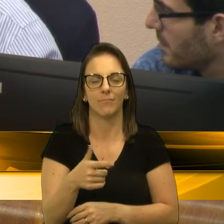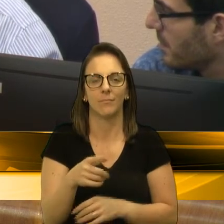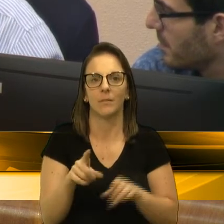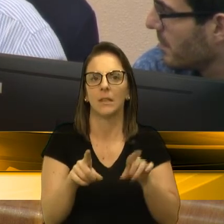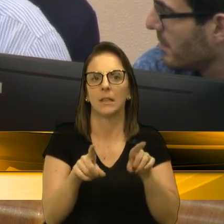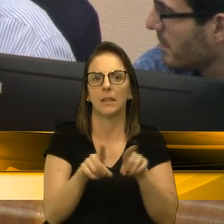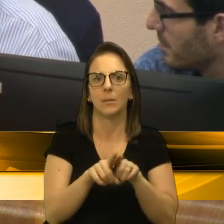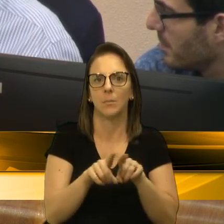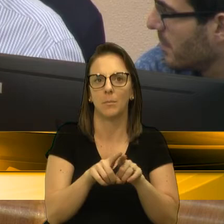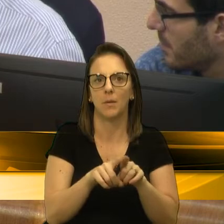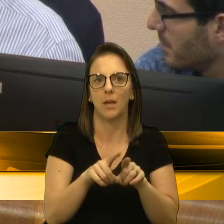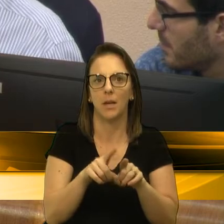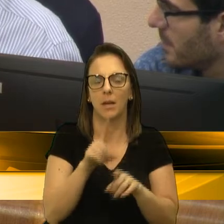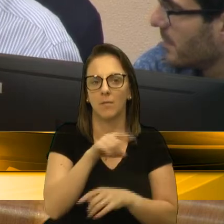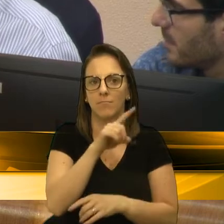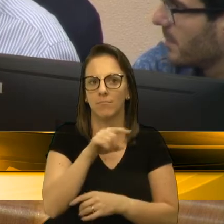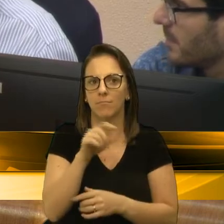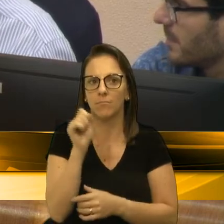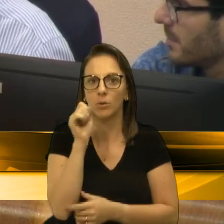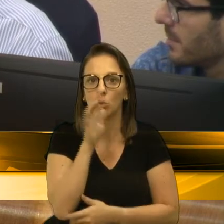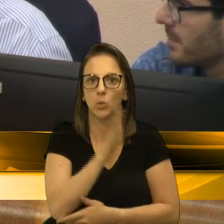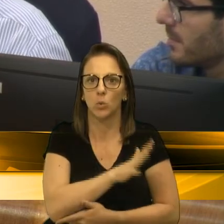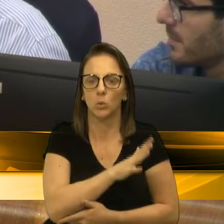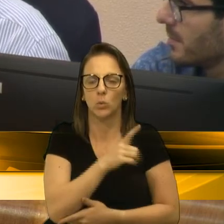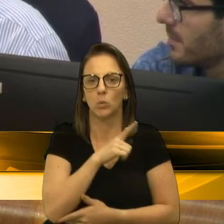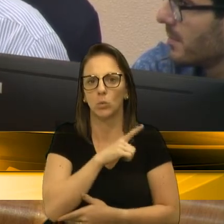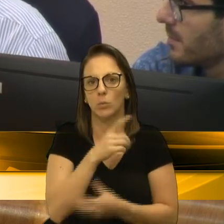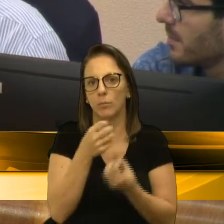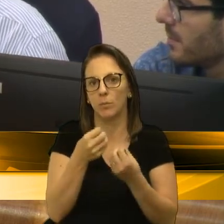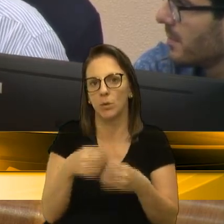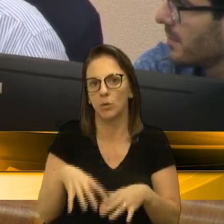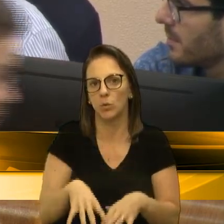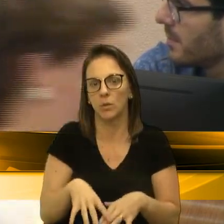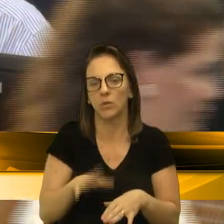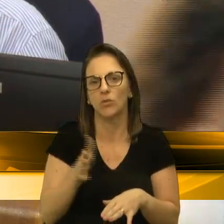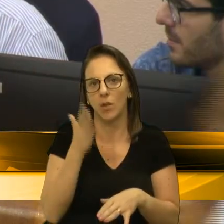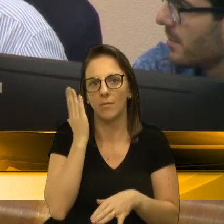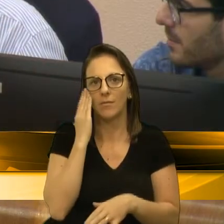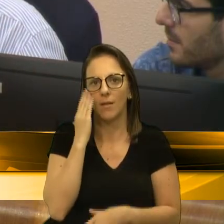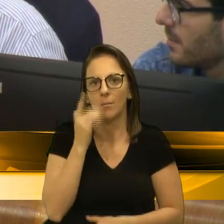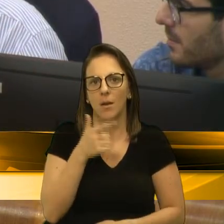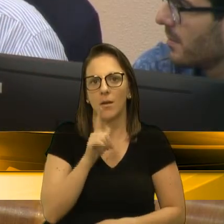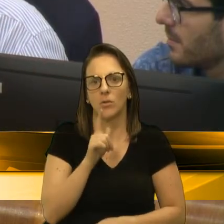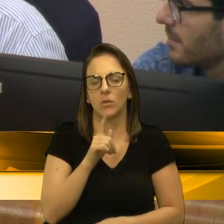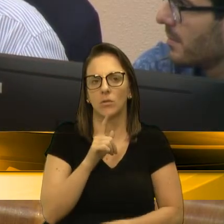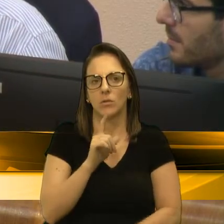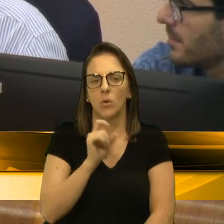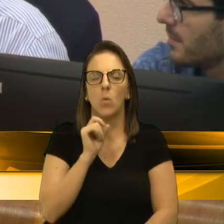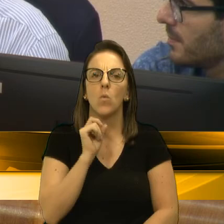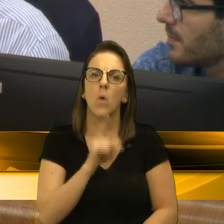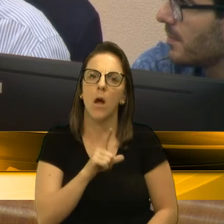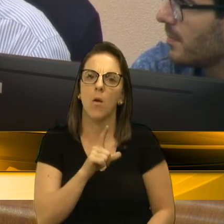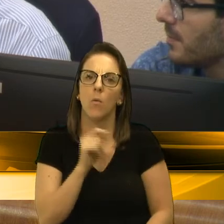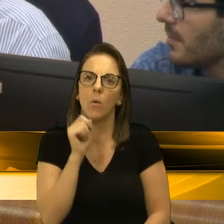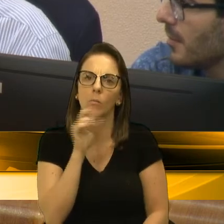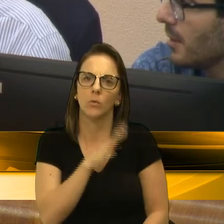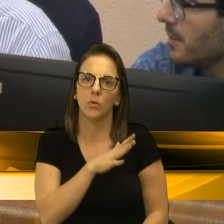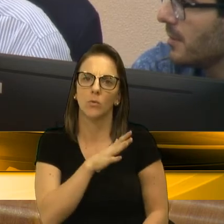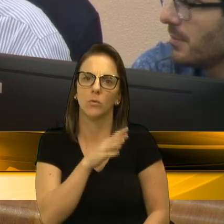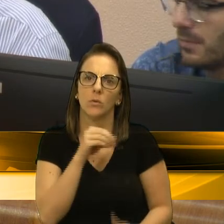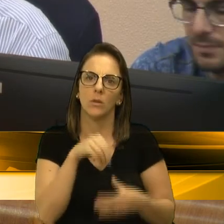de nulidade absoluta cujo prejuízo é presumido. E quais são as nulidades absolutas no processo